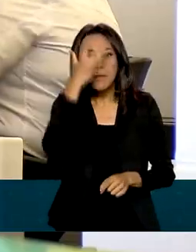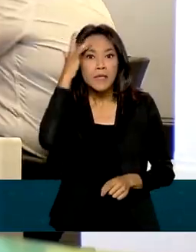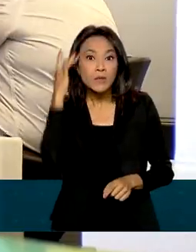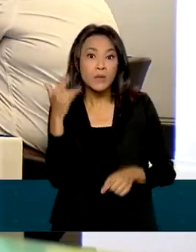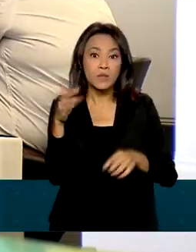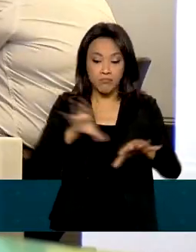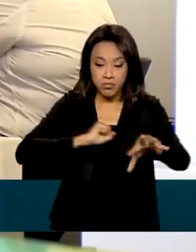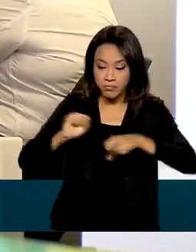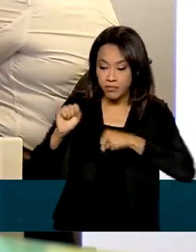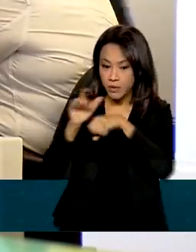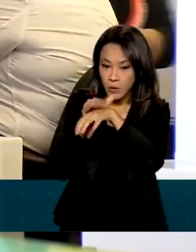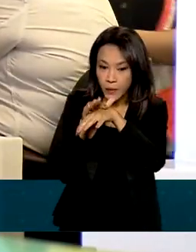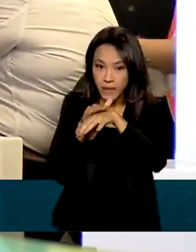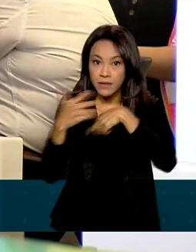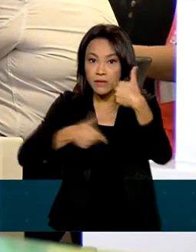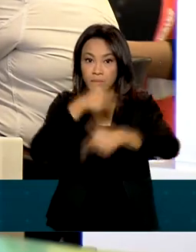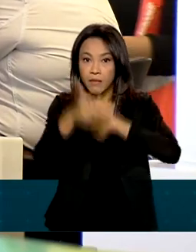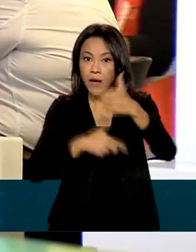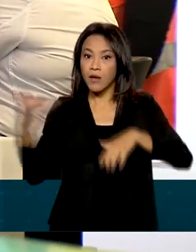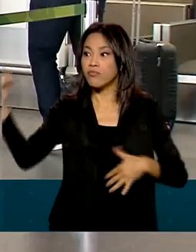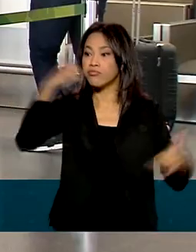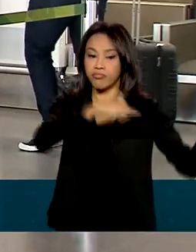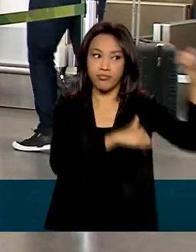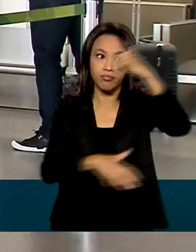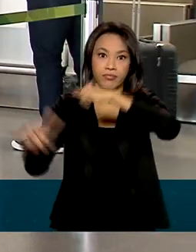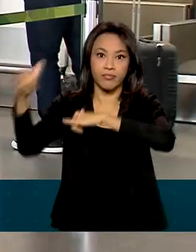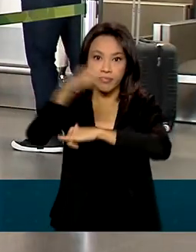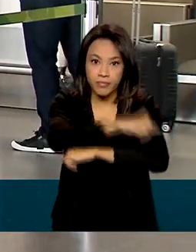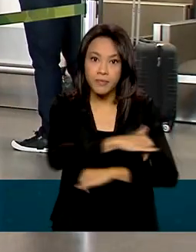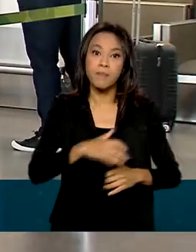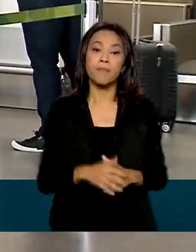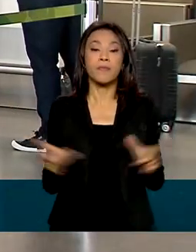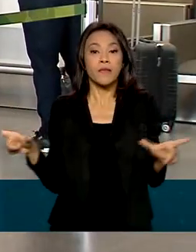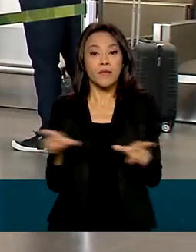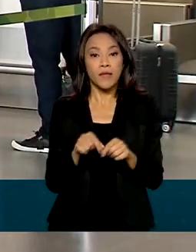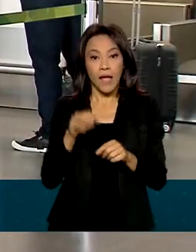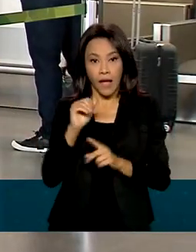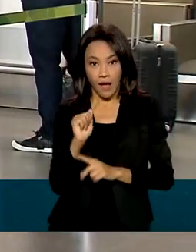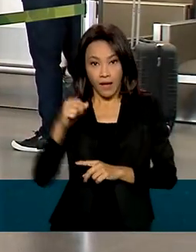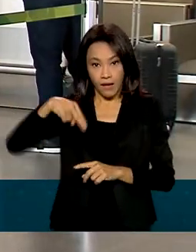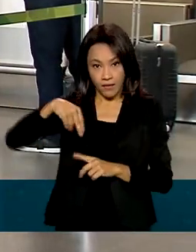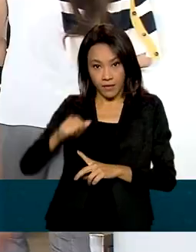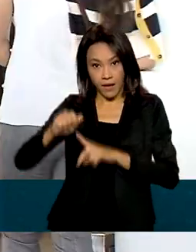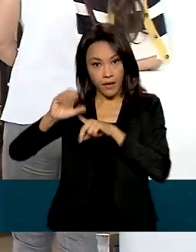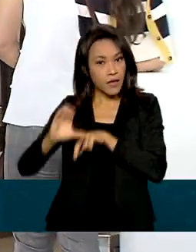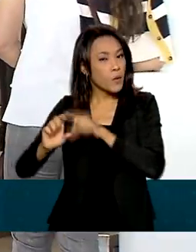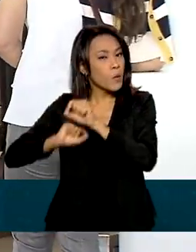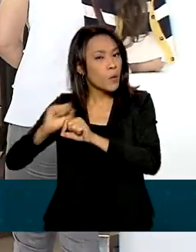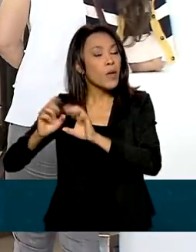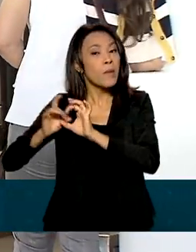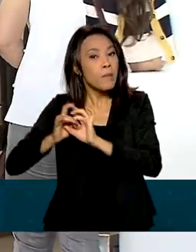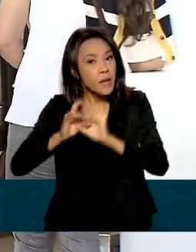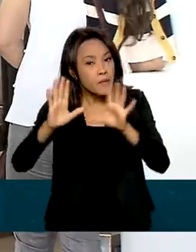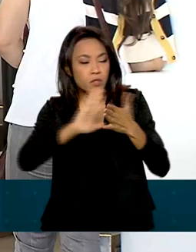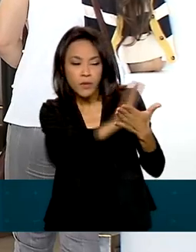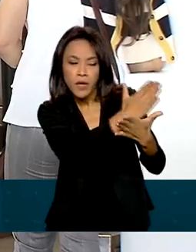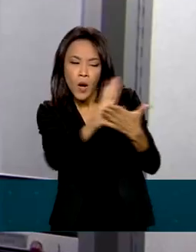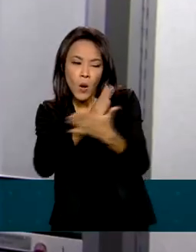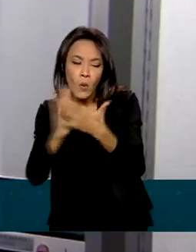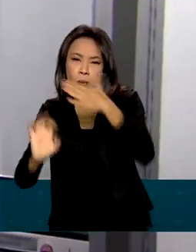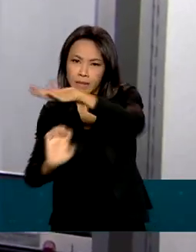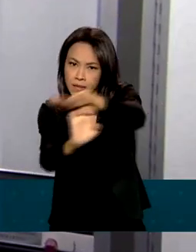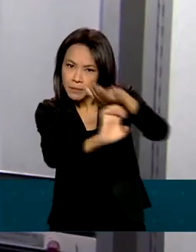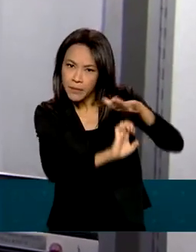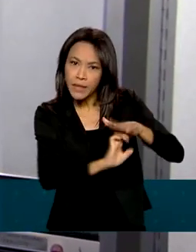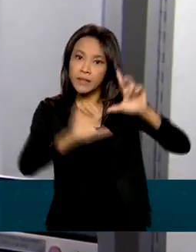e profissionais de empresas aéreas infectados, a Agência Nacional de Aviação Civil, a ANAC, permitiu que algumas companhias